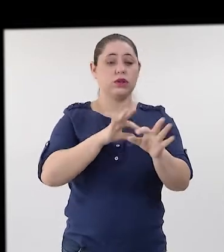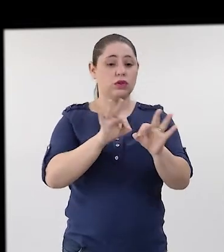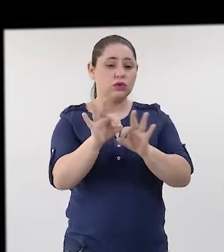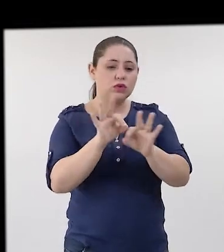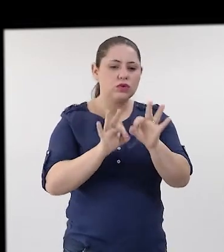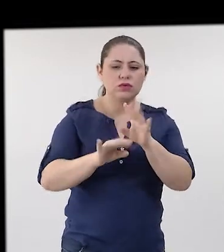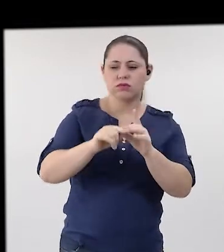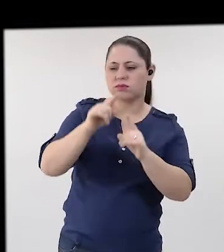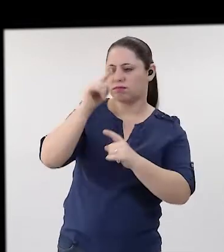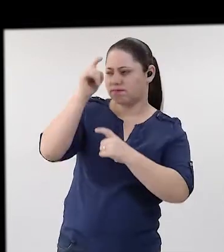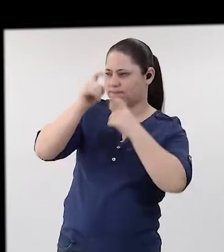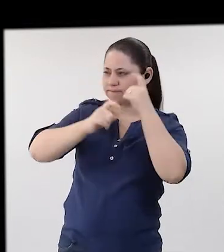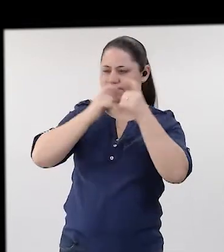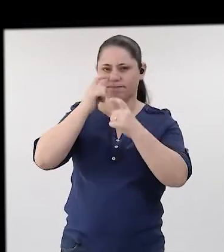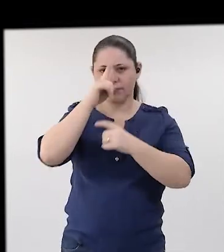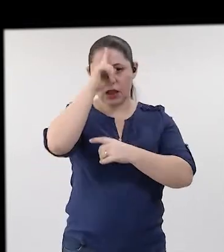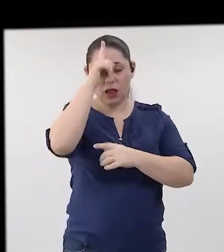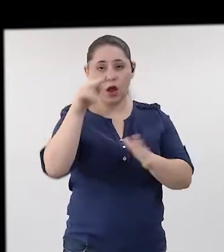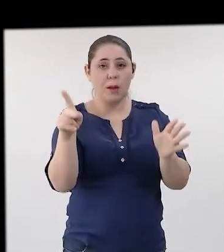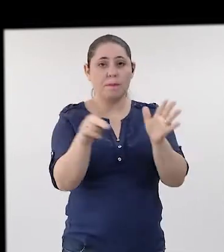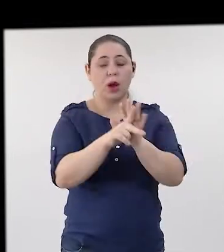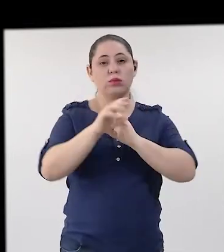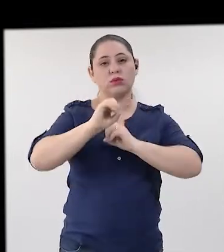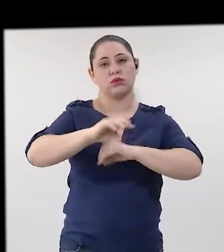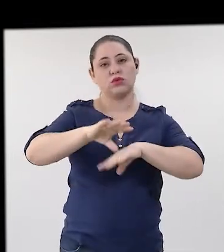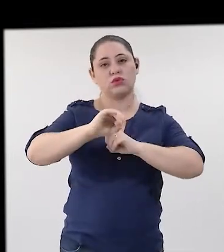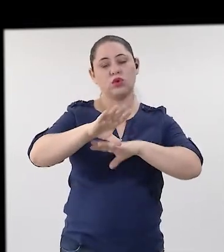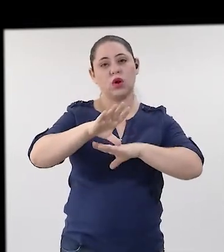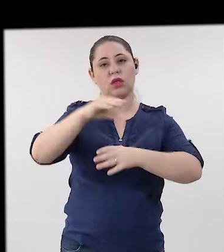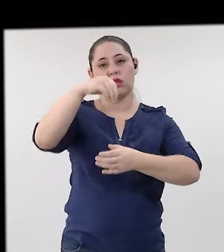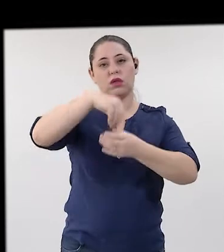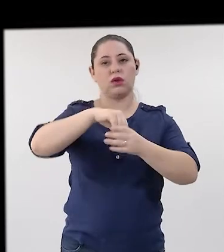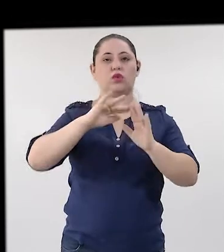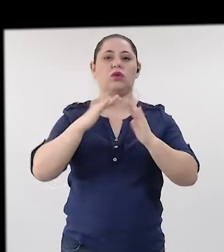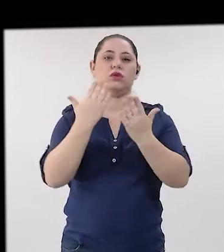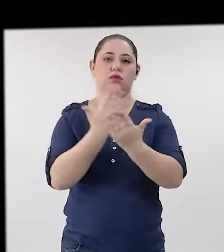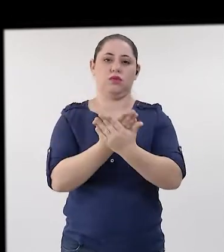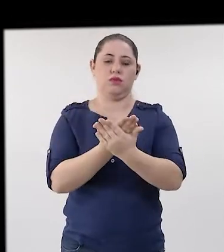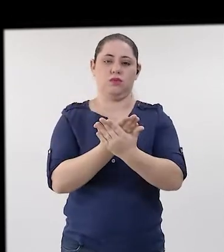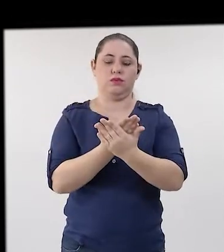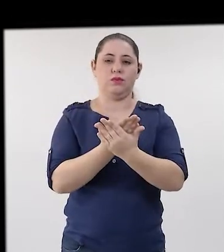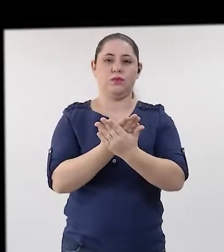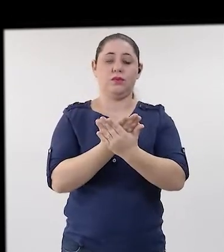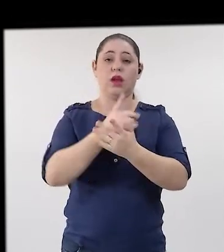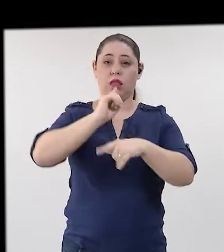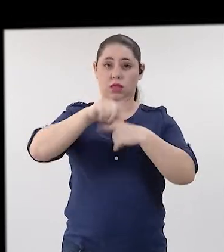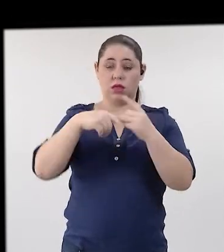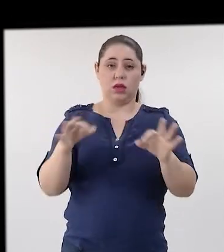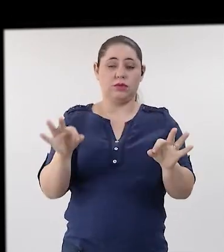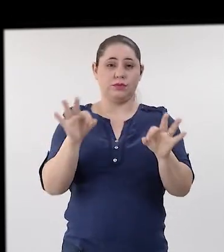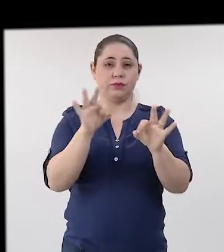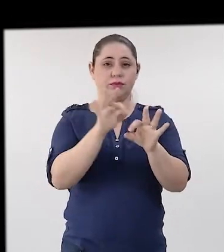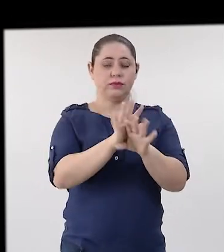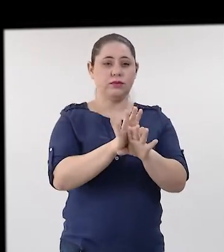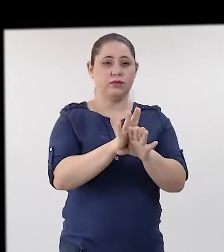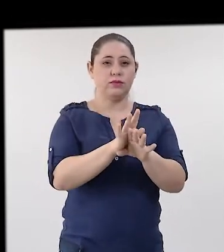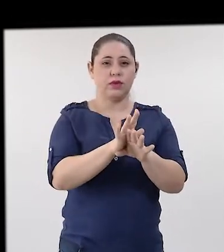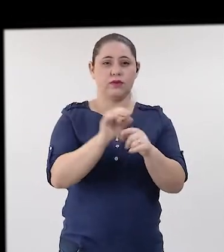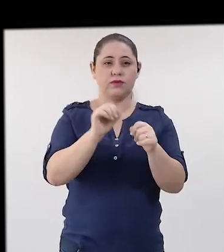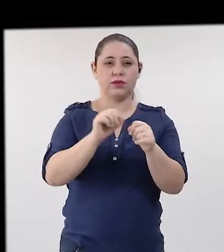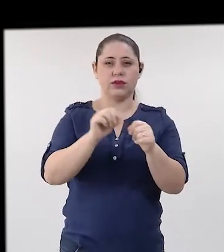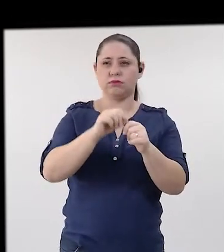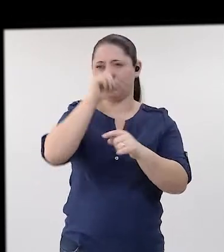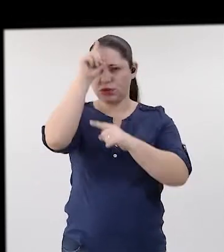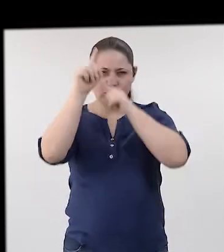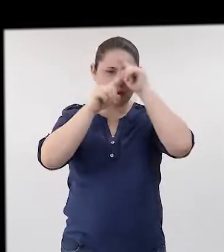e desenvolver uma ideia voltada para esse tipo de evento, né? Educação aplicada dentro da escola. Então, a partir disso, a gente realizou